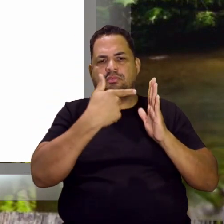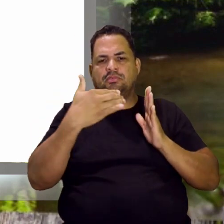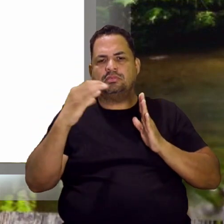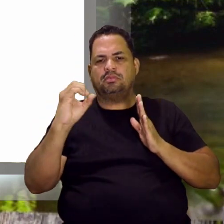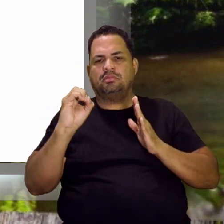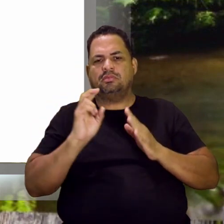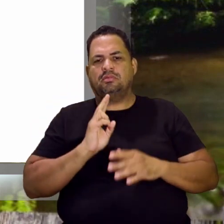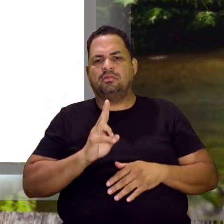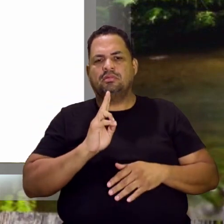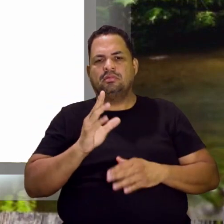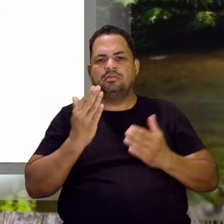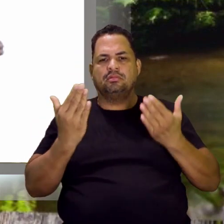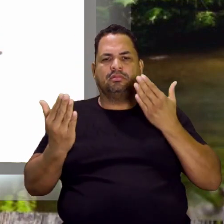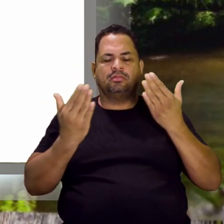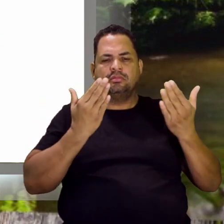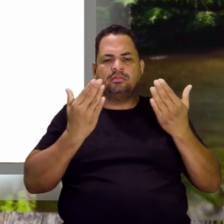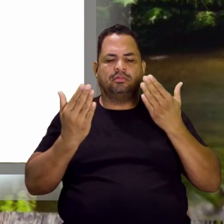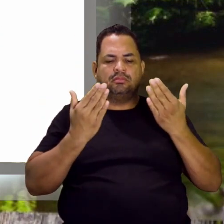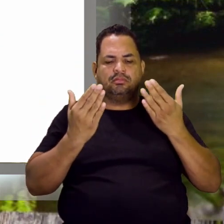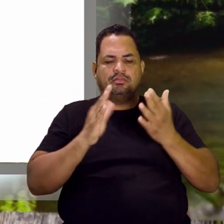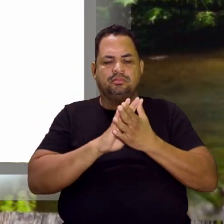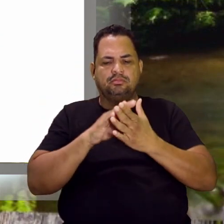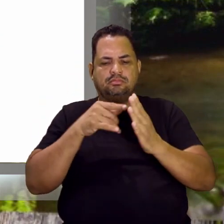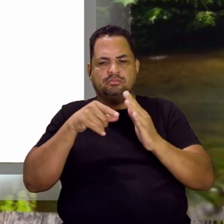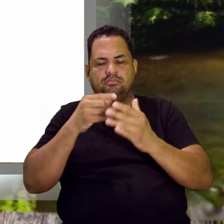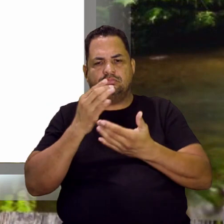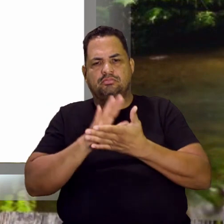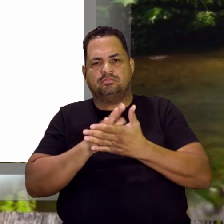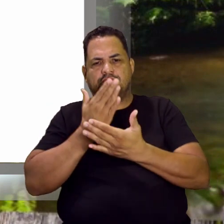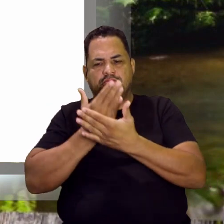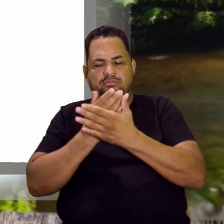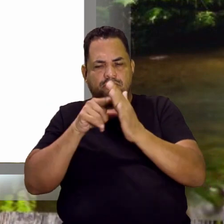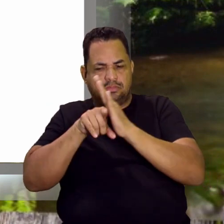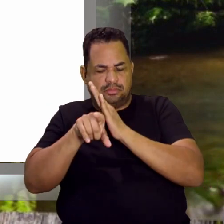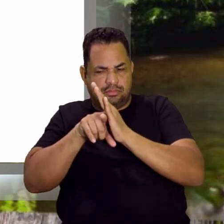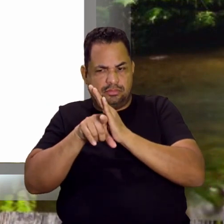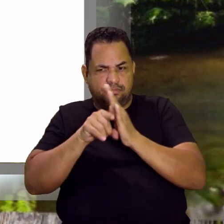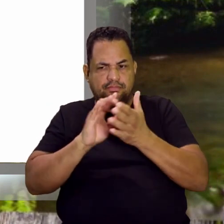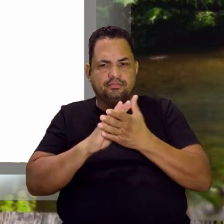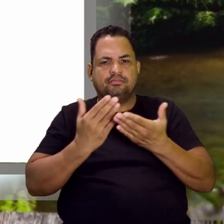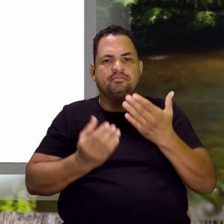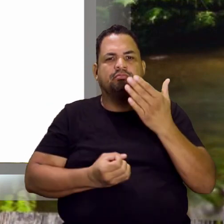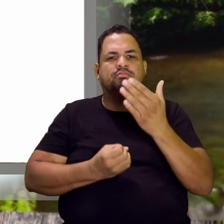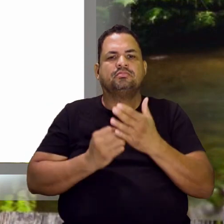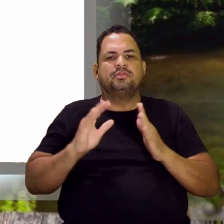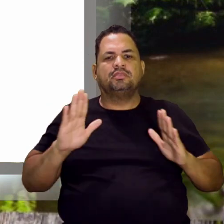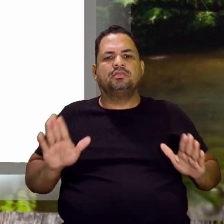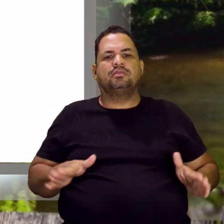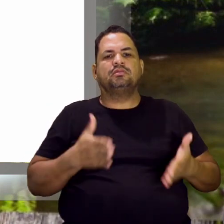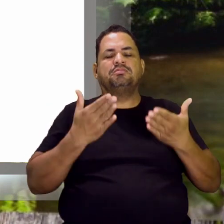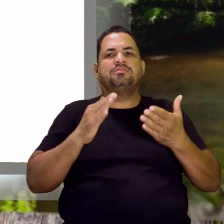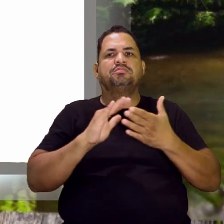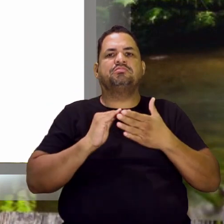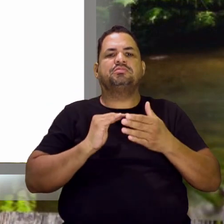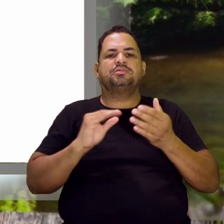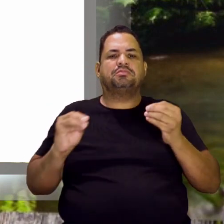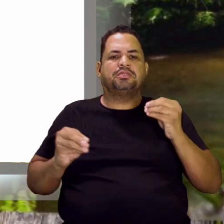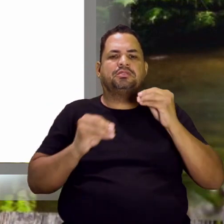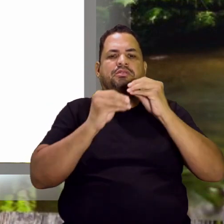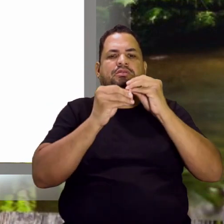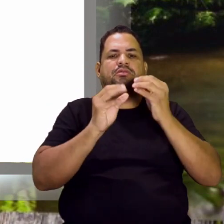pessoas sempre comparando os estudos dele com o que estava sendo promovido a mais, mas